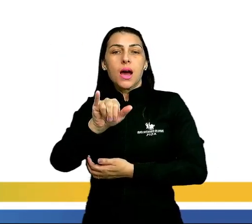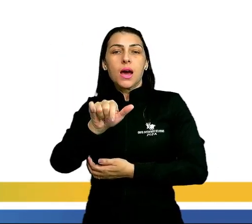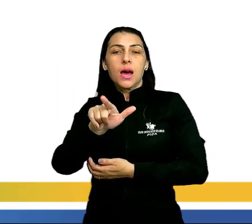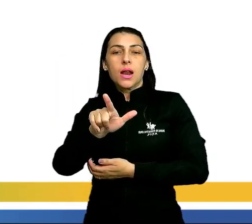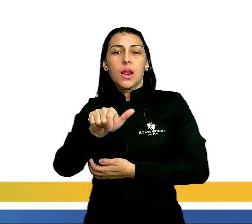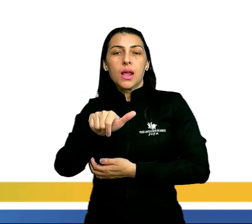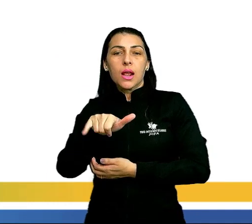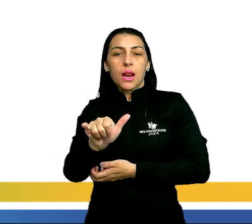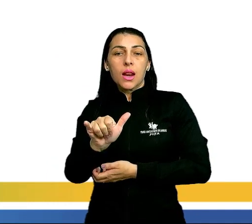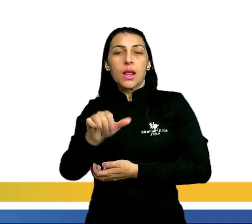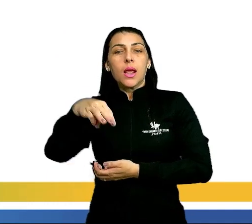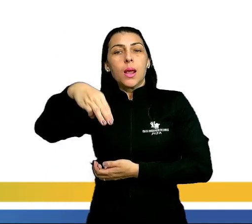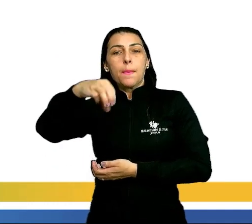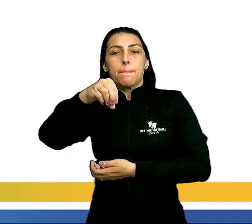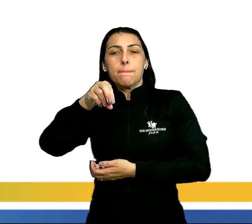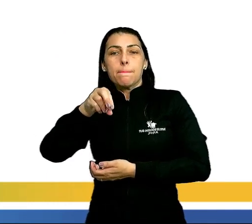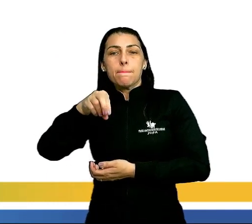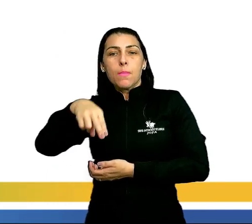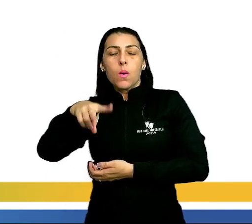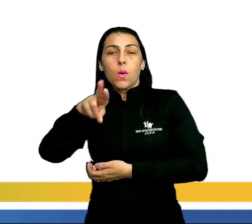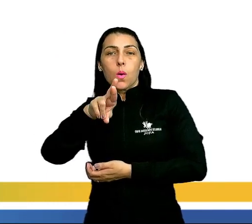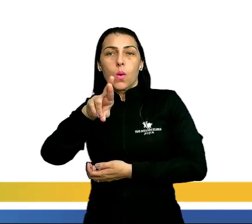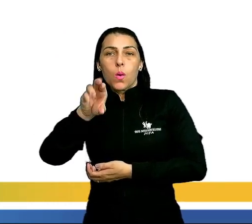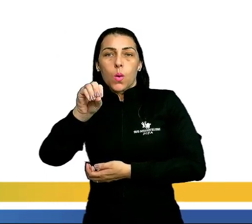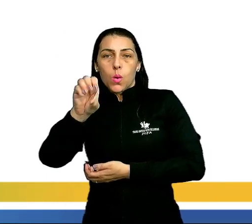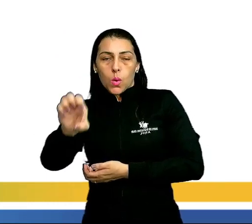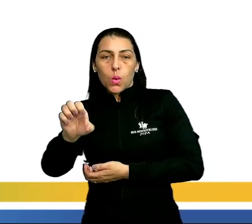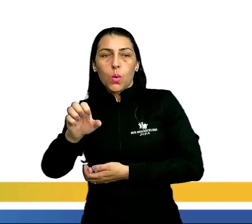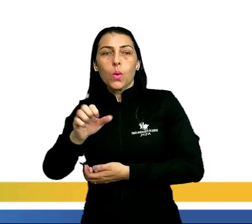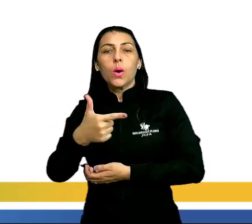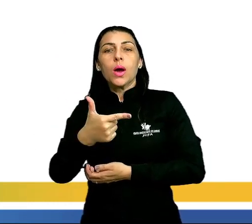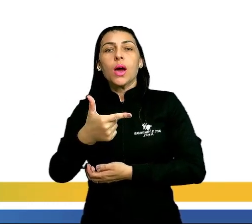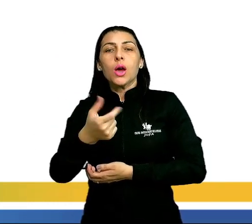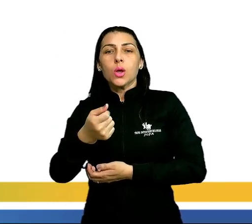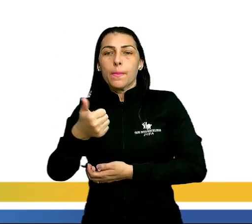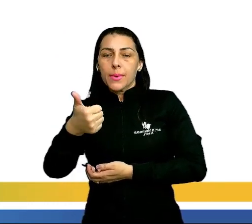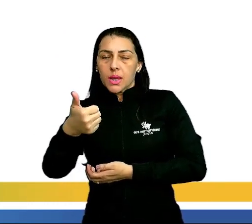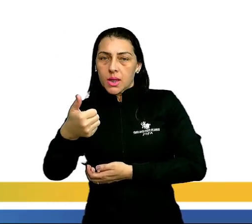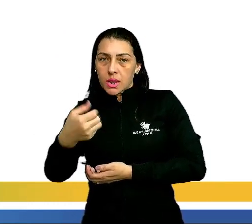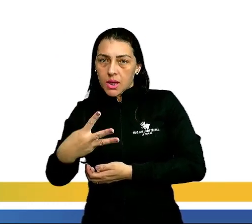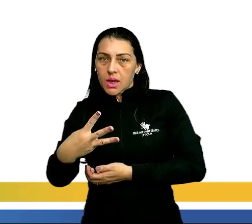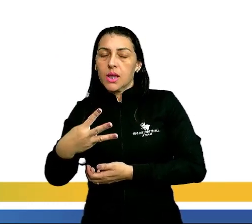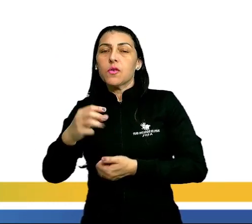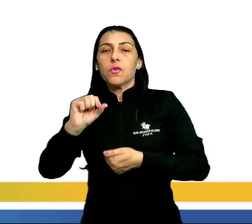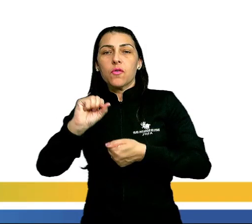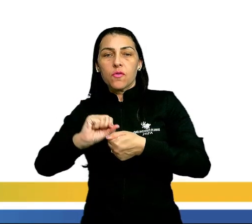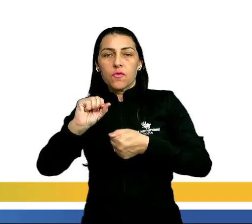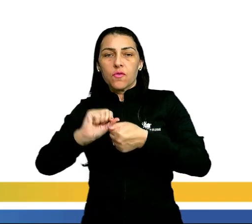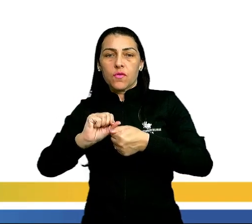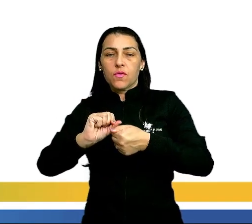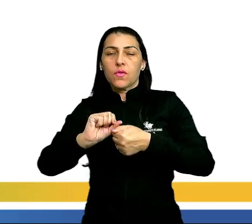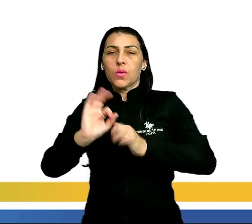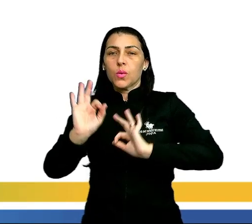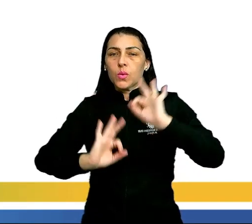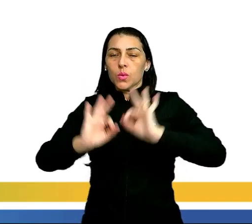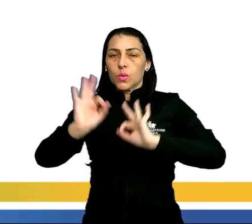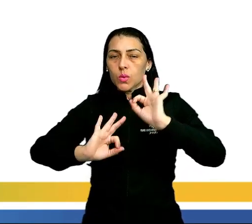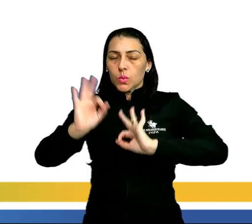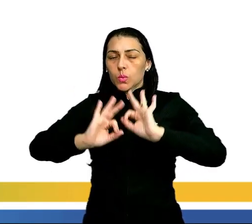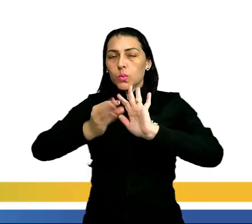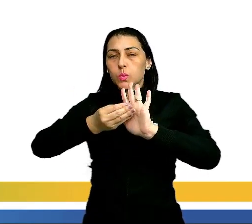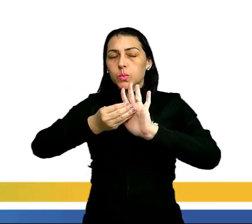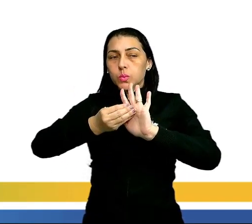em 2013, foi elaborada uma grande campanha de marketing.